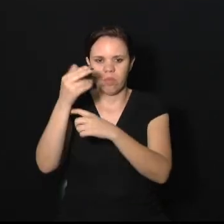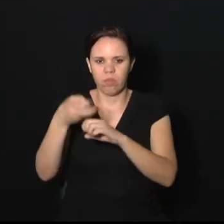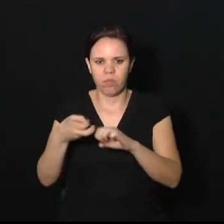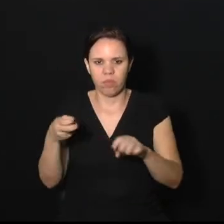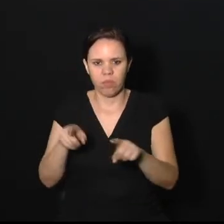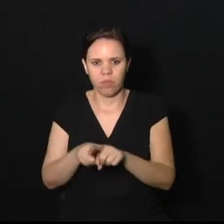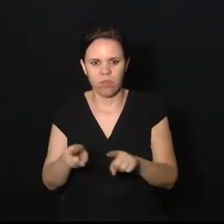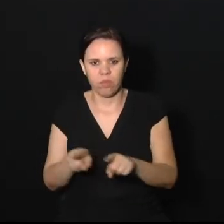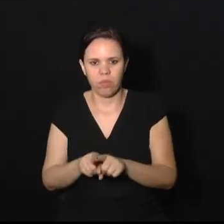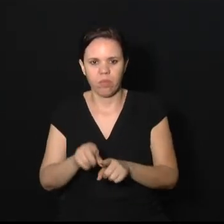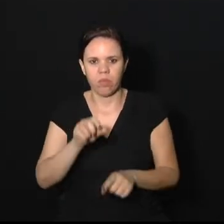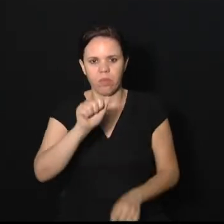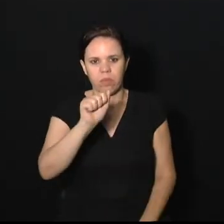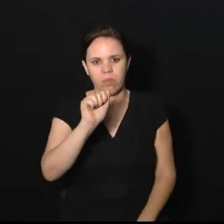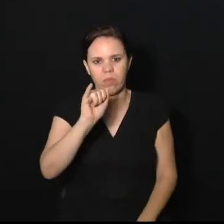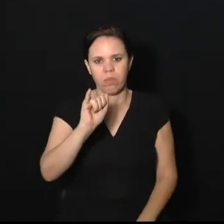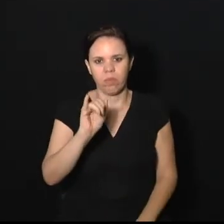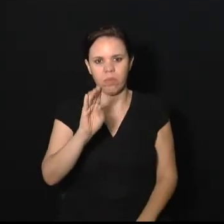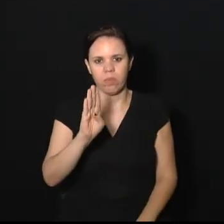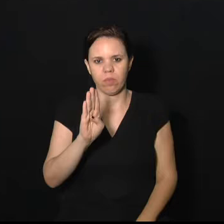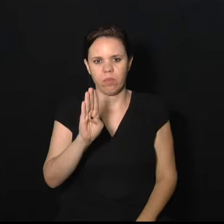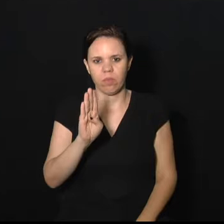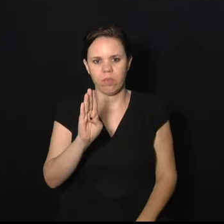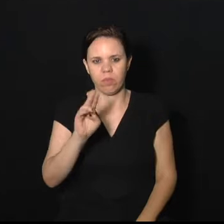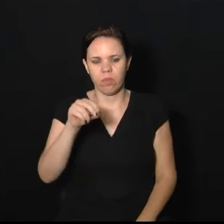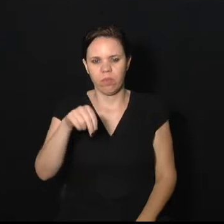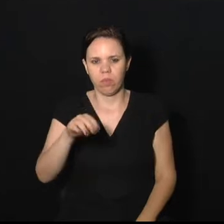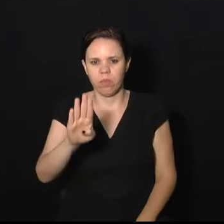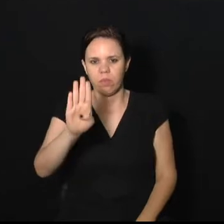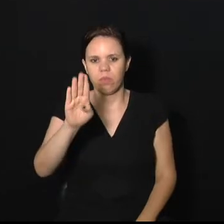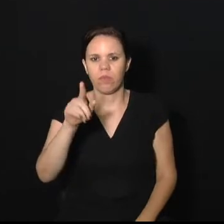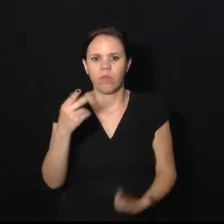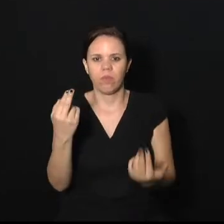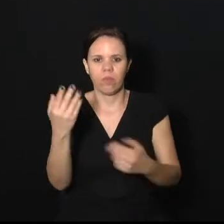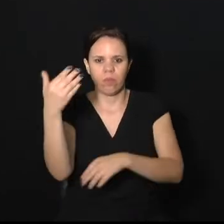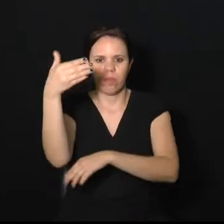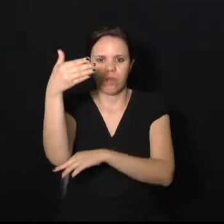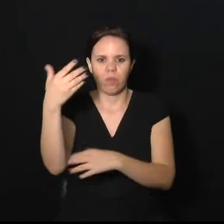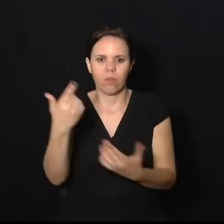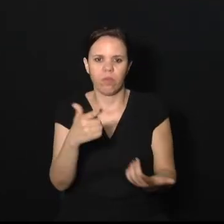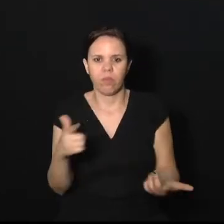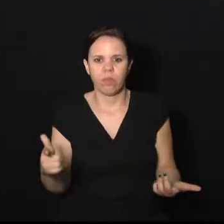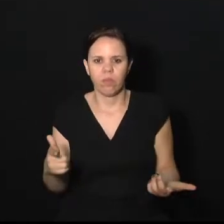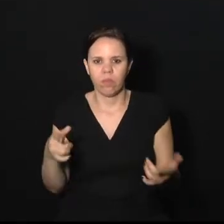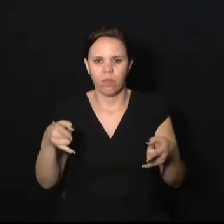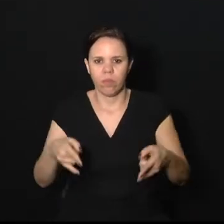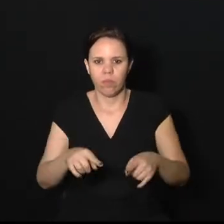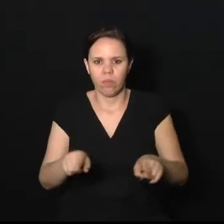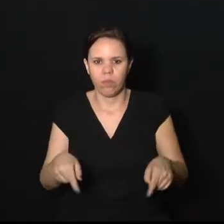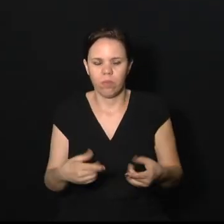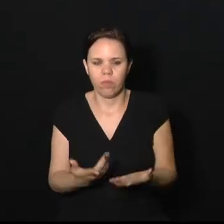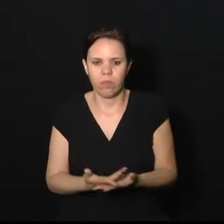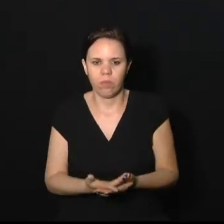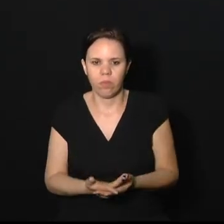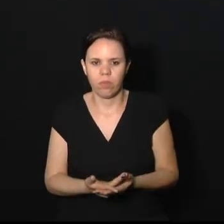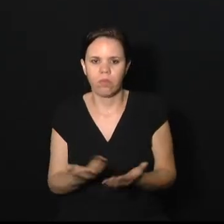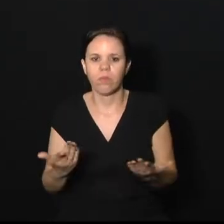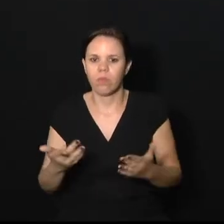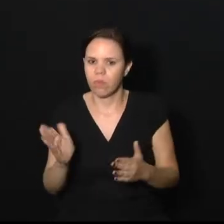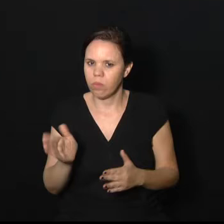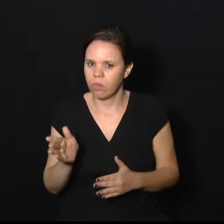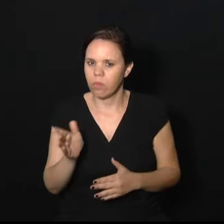é outro exemplo, né, que a gente usa em relação a ser o maior hotel do mundo e não ter um quarto. né? Também hoje já